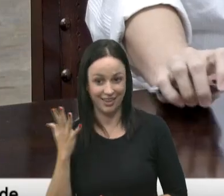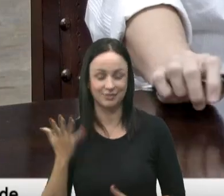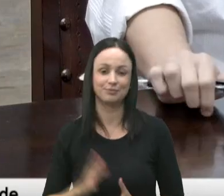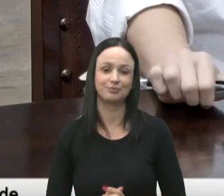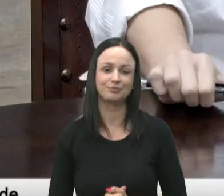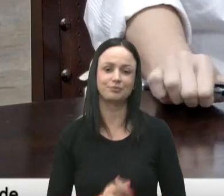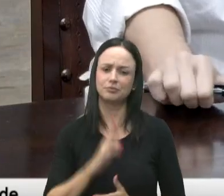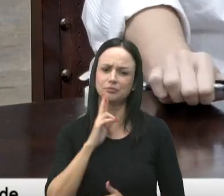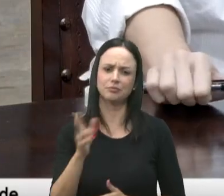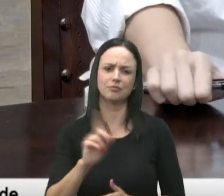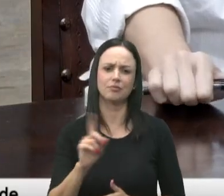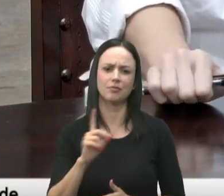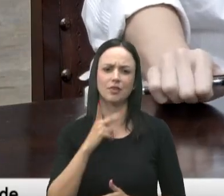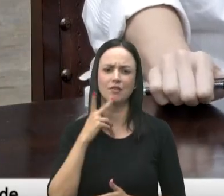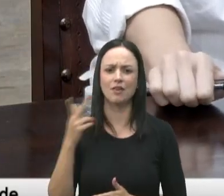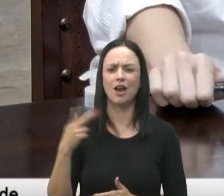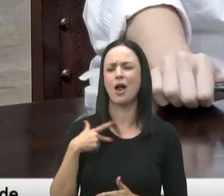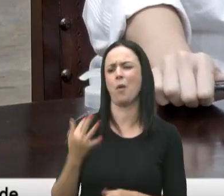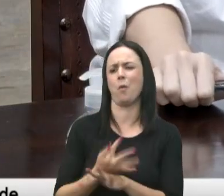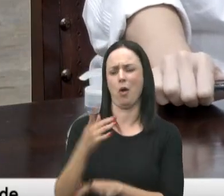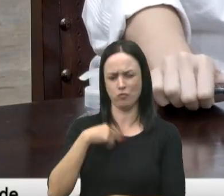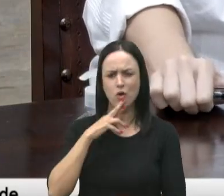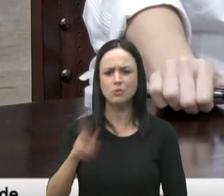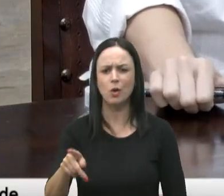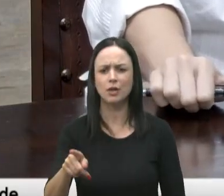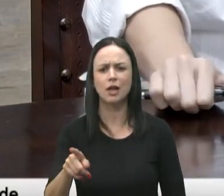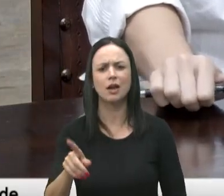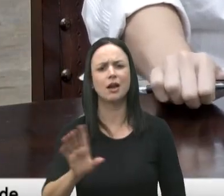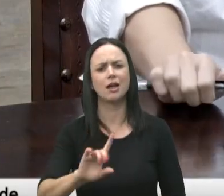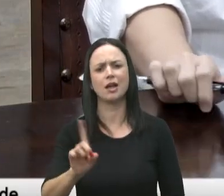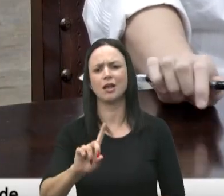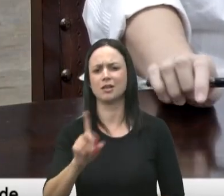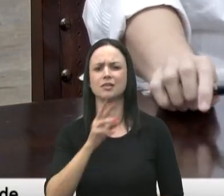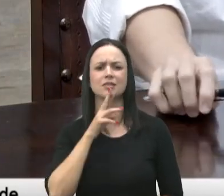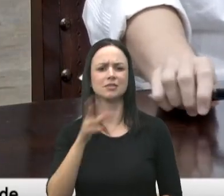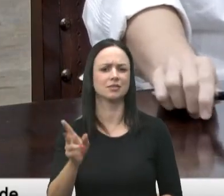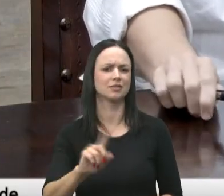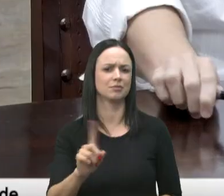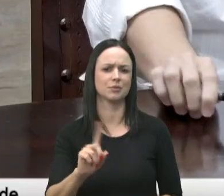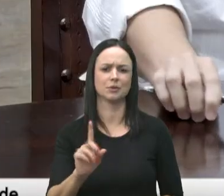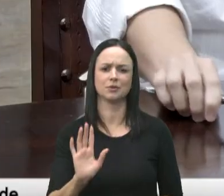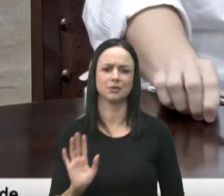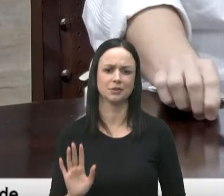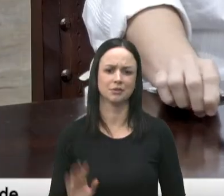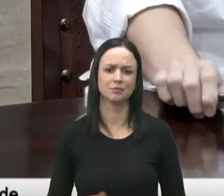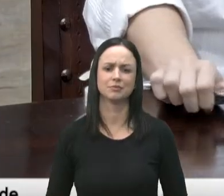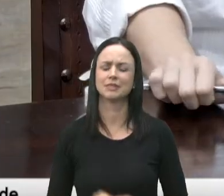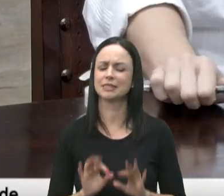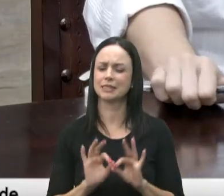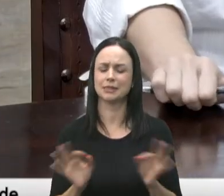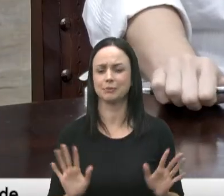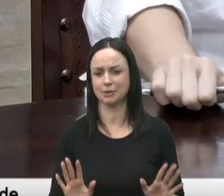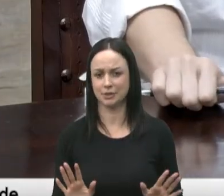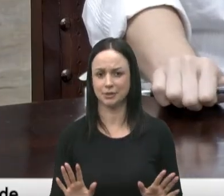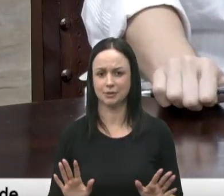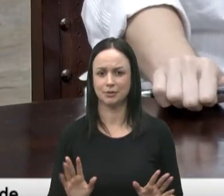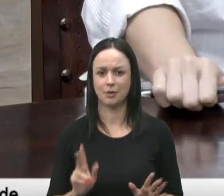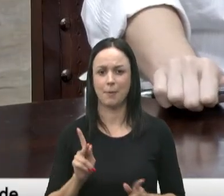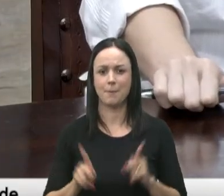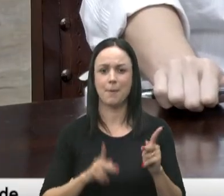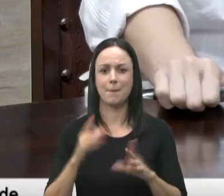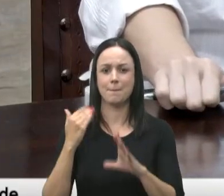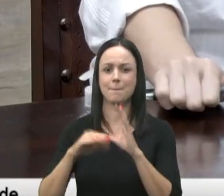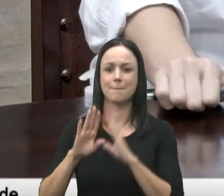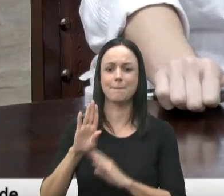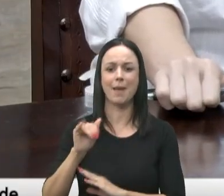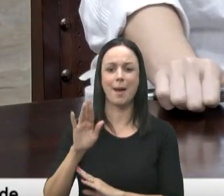vem, né? Dani, eu não aguento, eu vou responder. Não responde, não responda. Simples assim. O povo manda para a Bárbara.